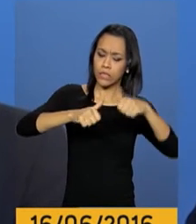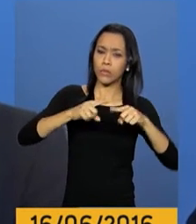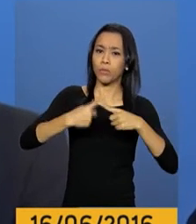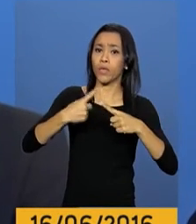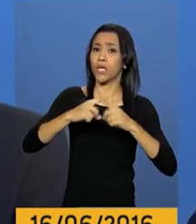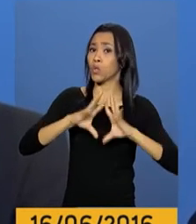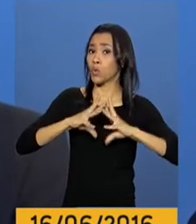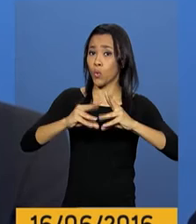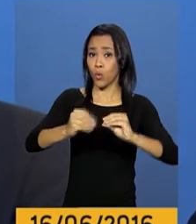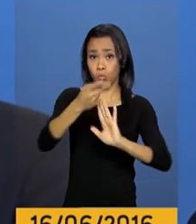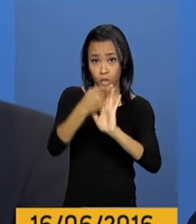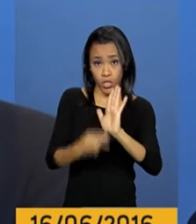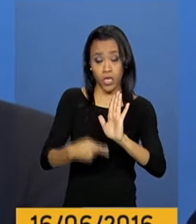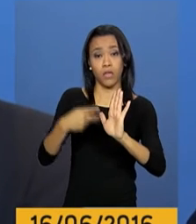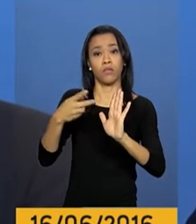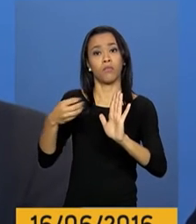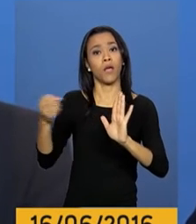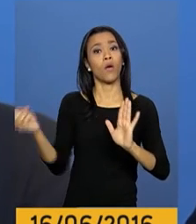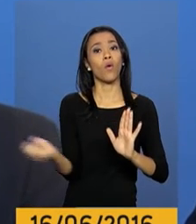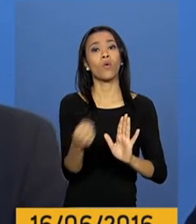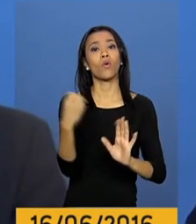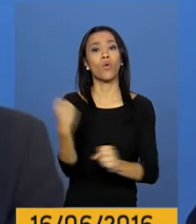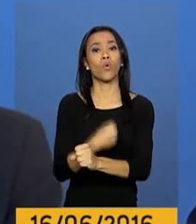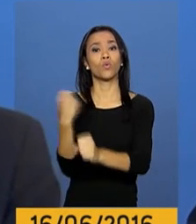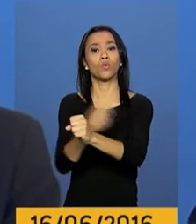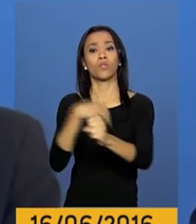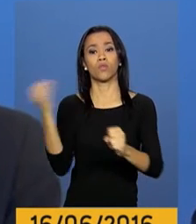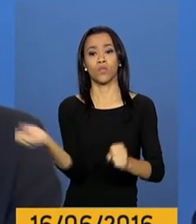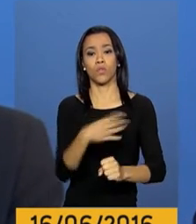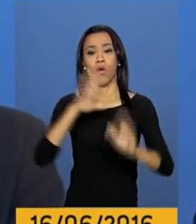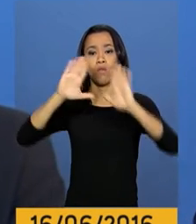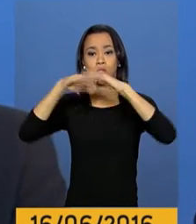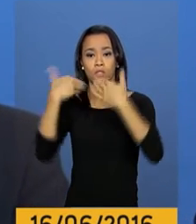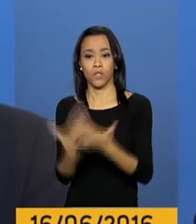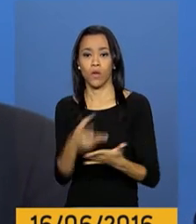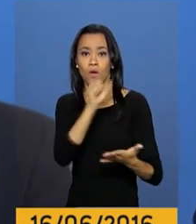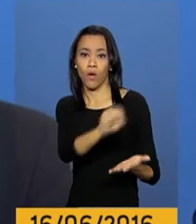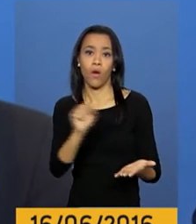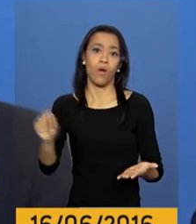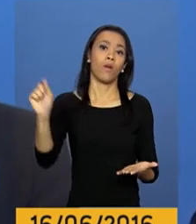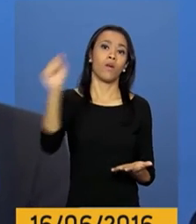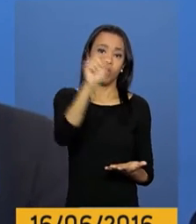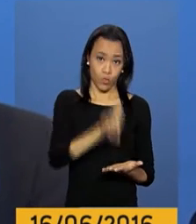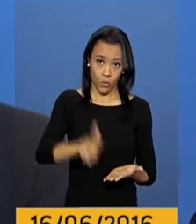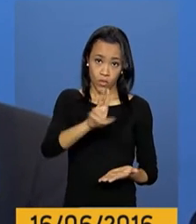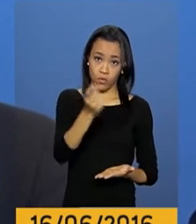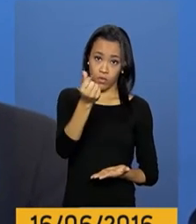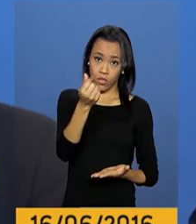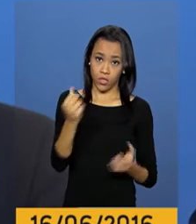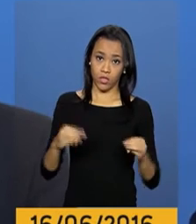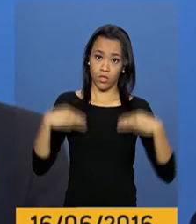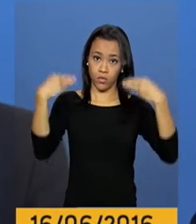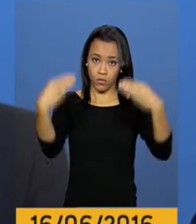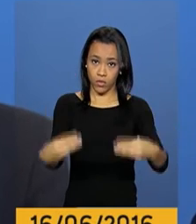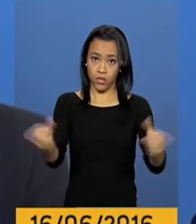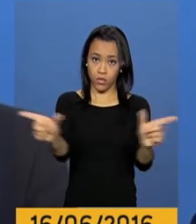de viabilização de novas creches, com recursos do Ministério da Educação, tem sido tocado através do